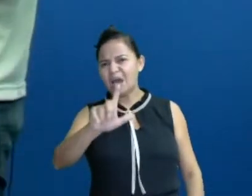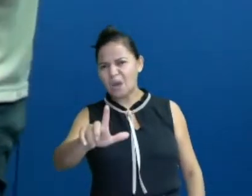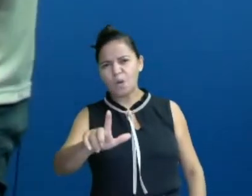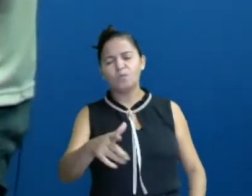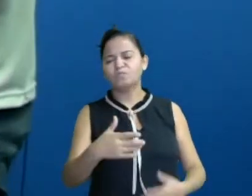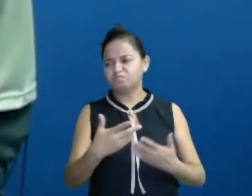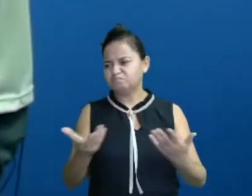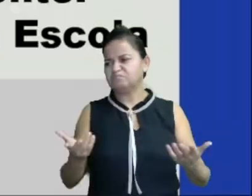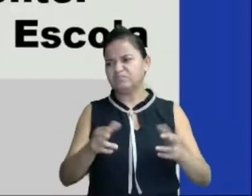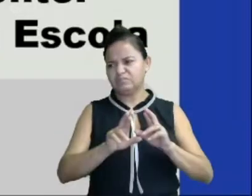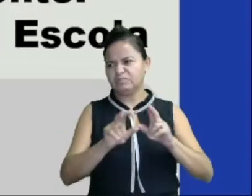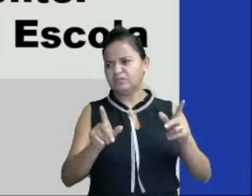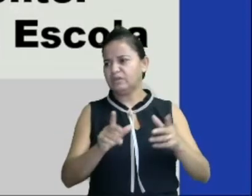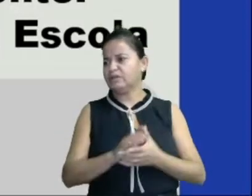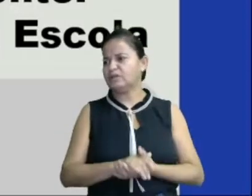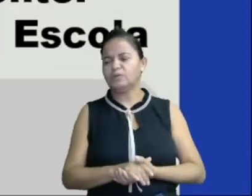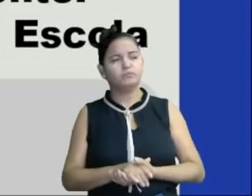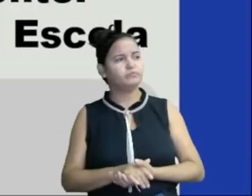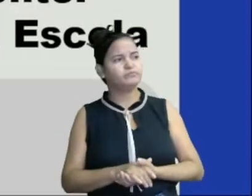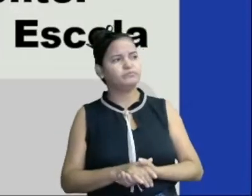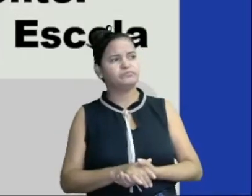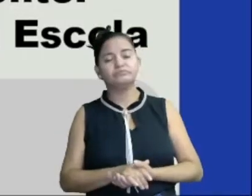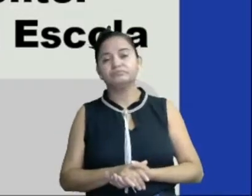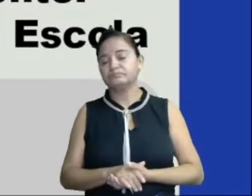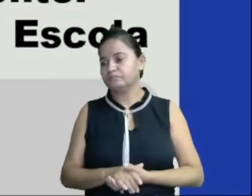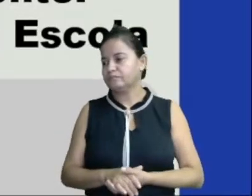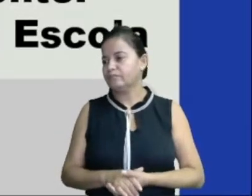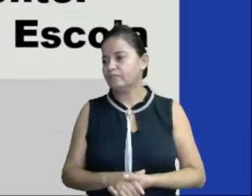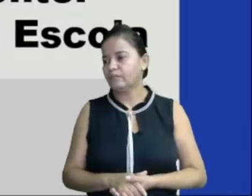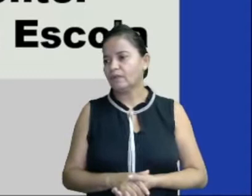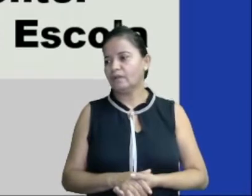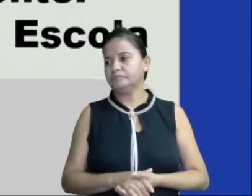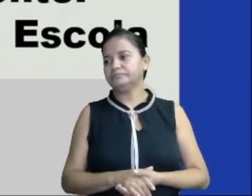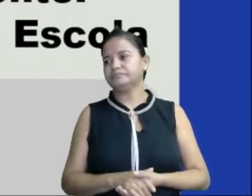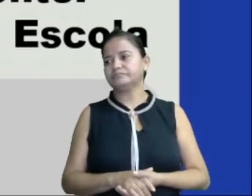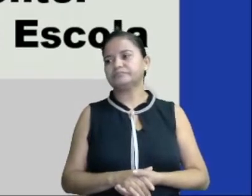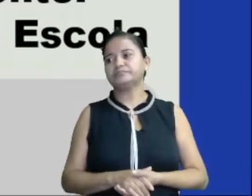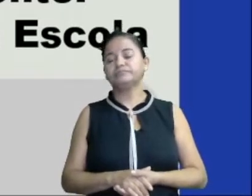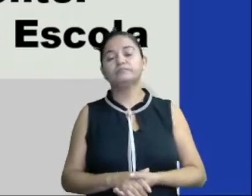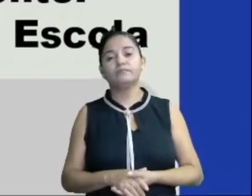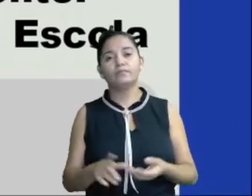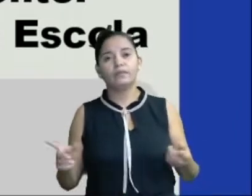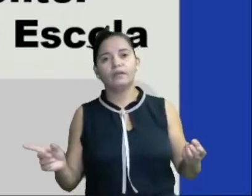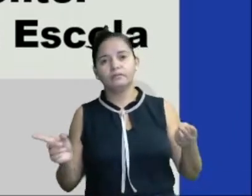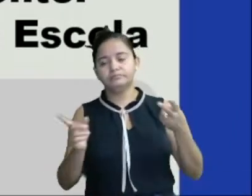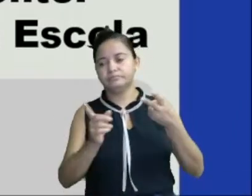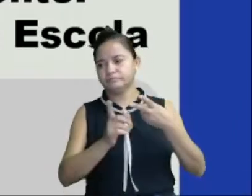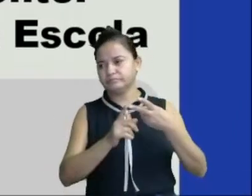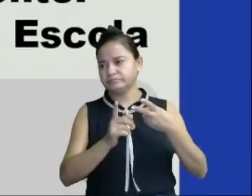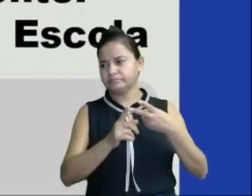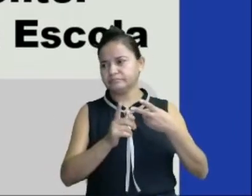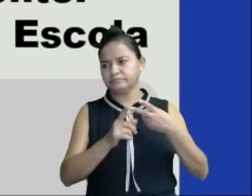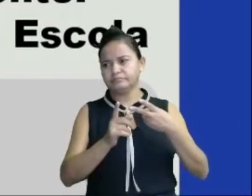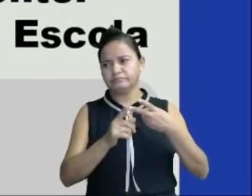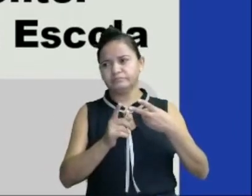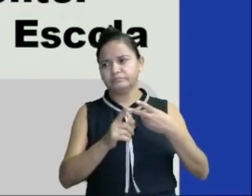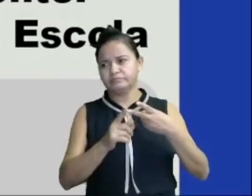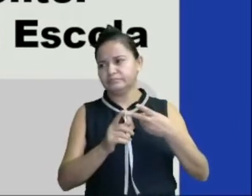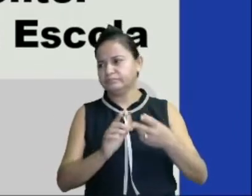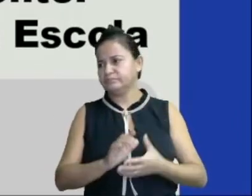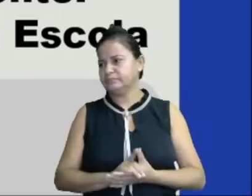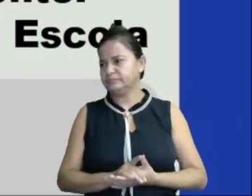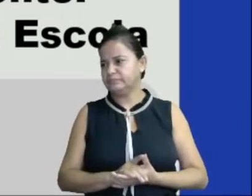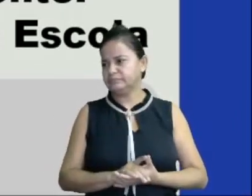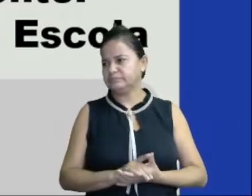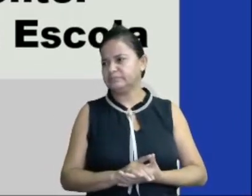matéria inorgânica, matéria orgânica, na verdade. Já a gente consegue observar ao lado um solo rico em